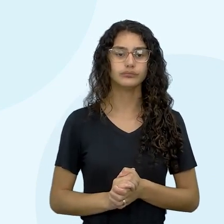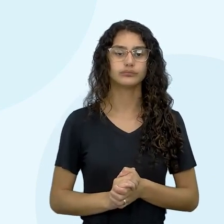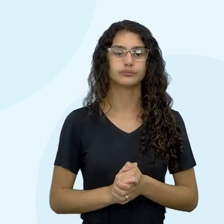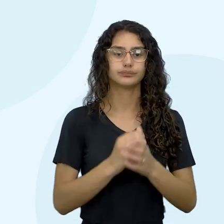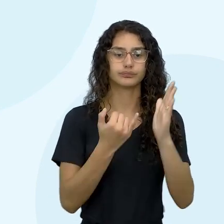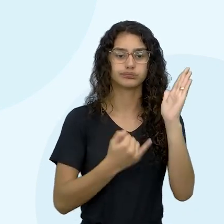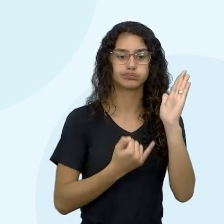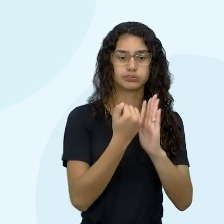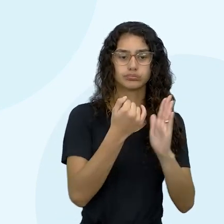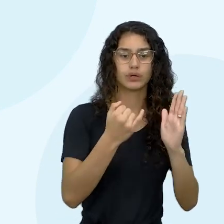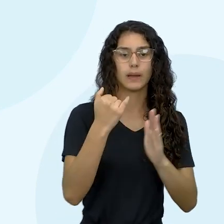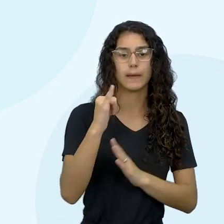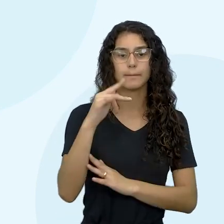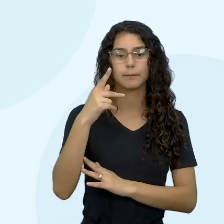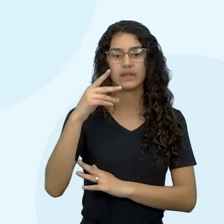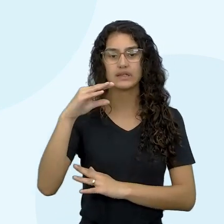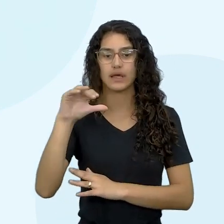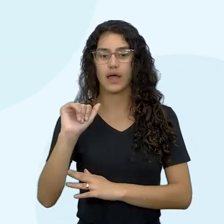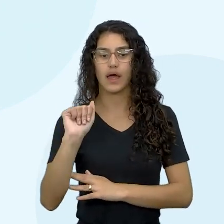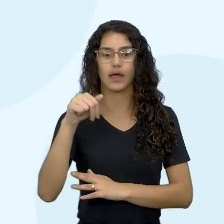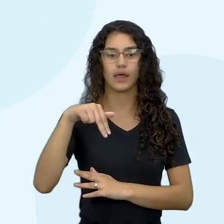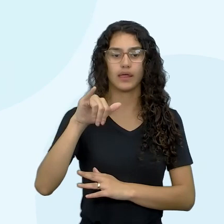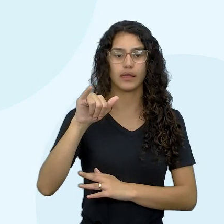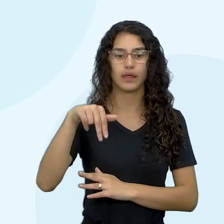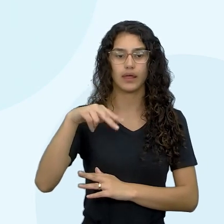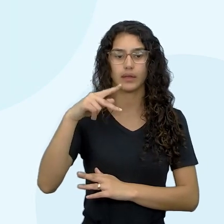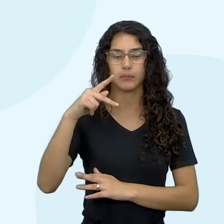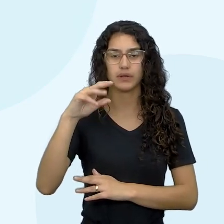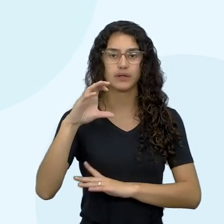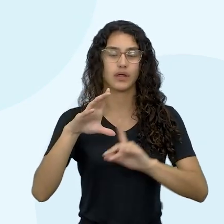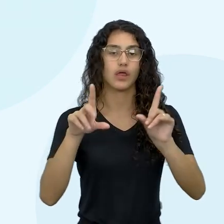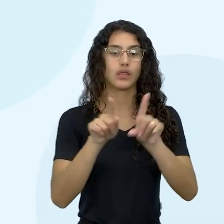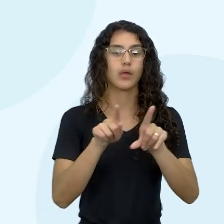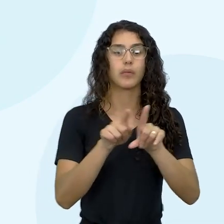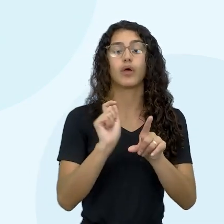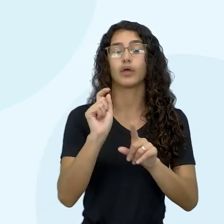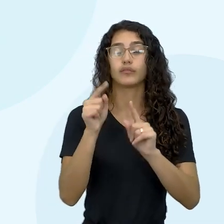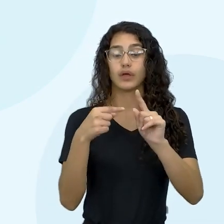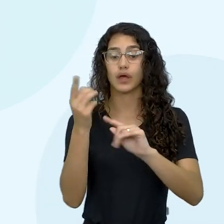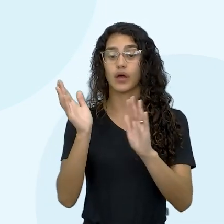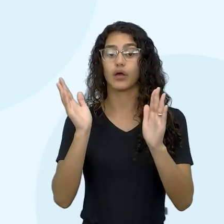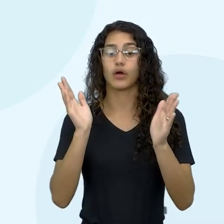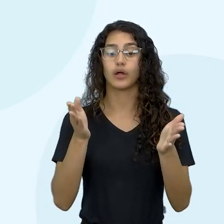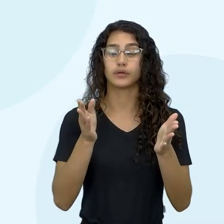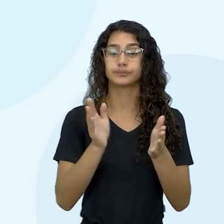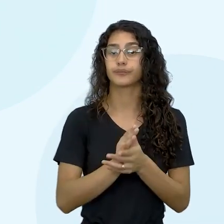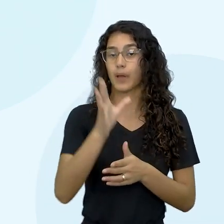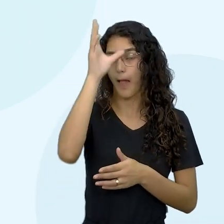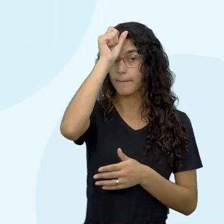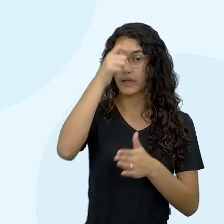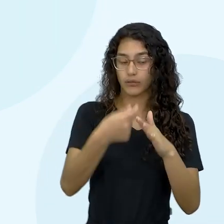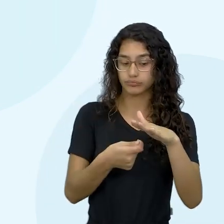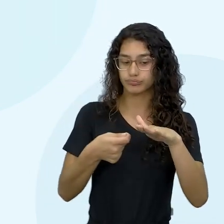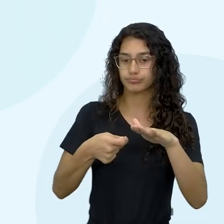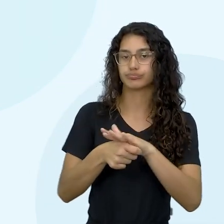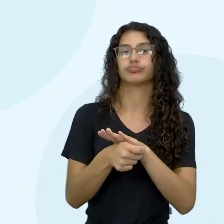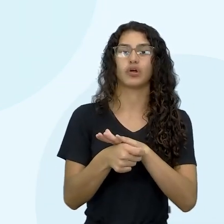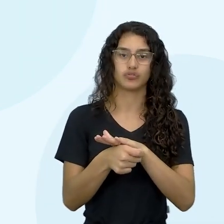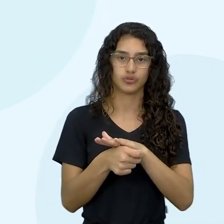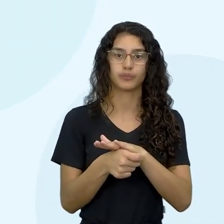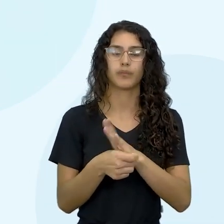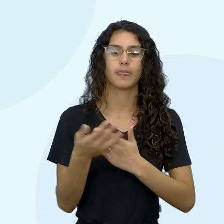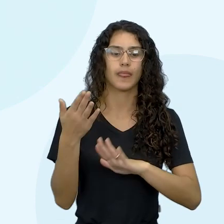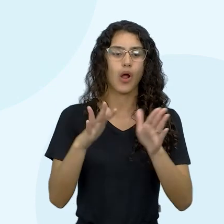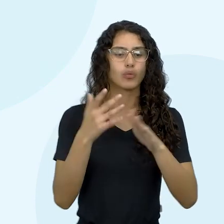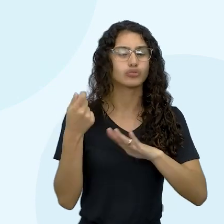inflação, taxa Selic, IPCA e INPC, faltou o I aqui. E o que vem por aí? Nós vamos aprender a investir.